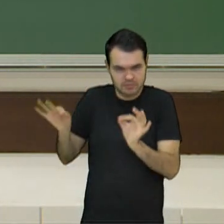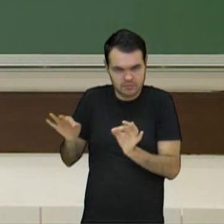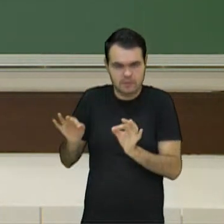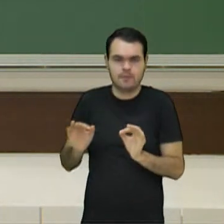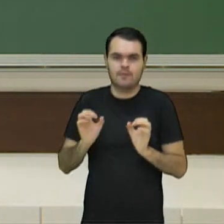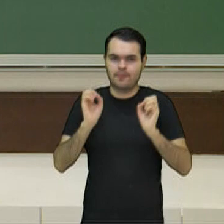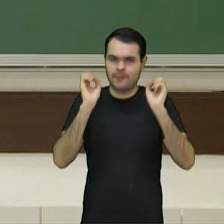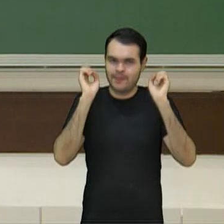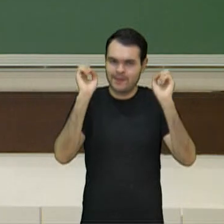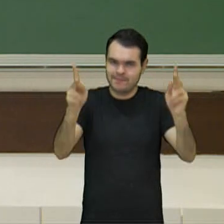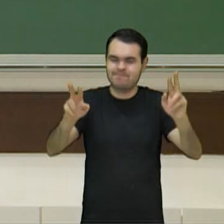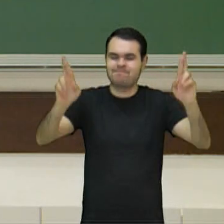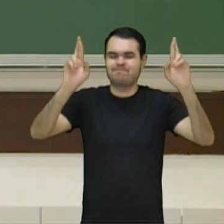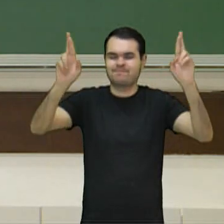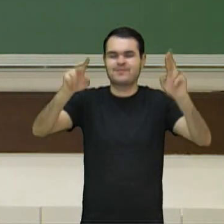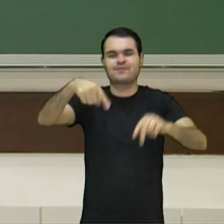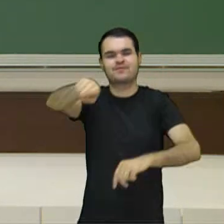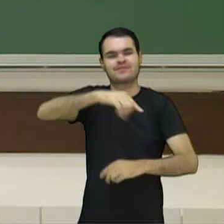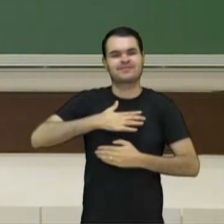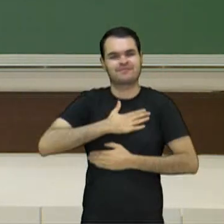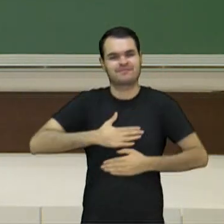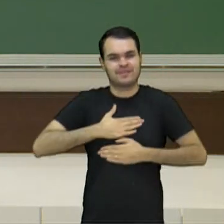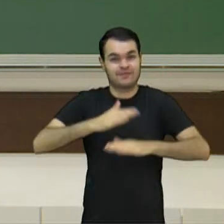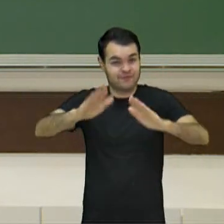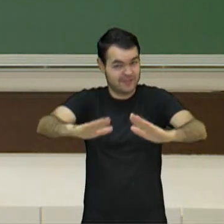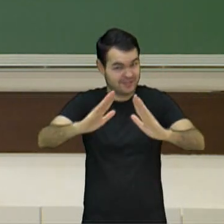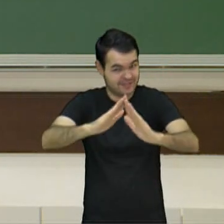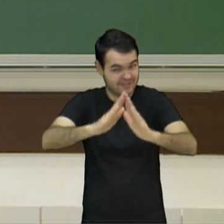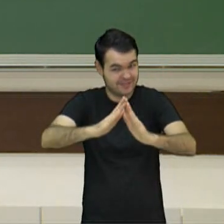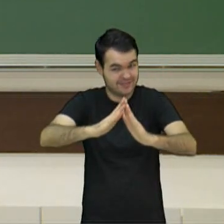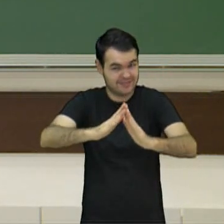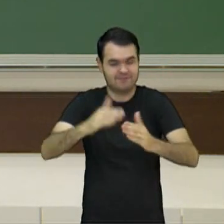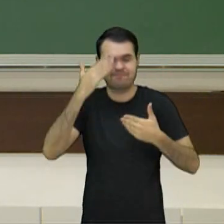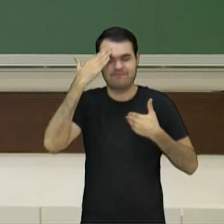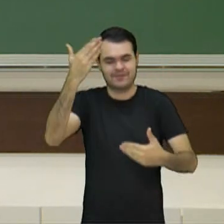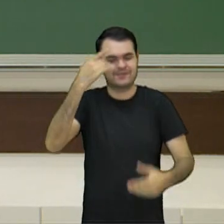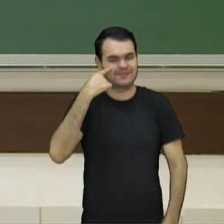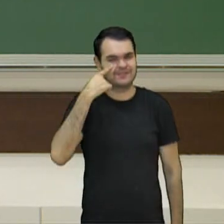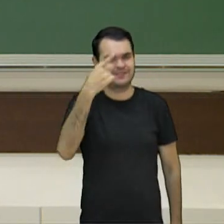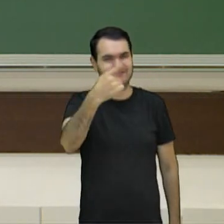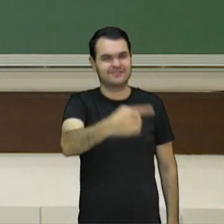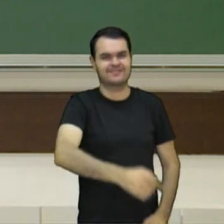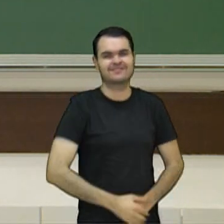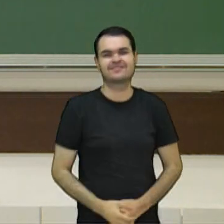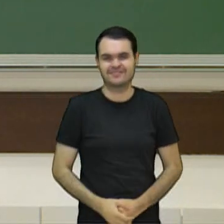ok? Espero que todos vocês estejam bem. Stay home and thank you. See you.